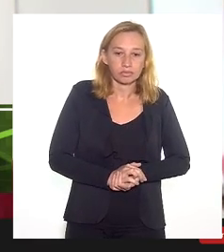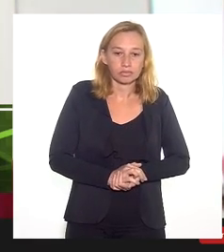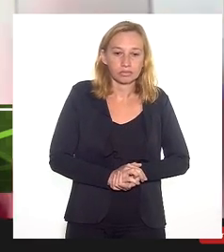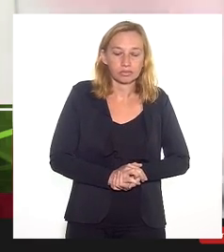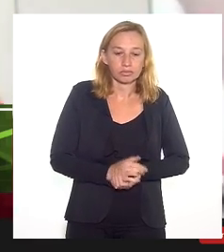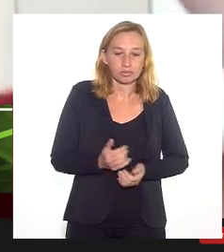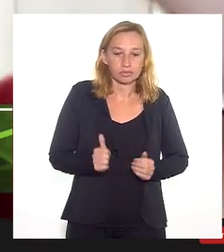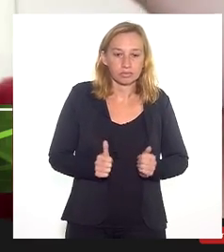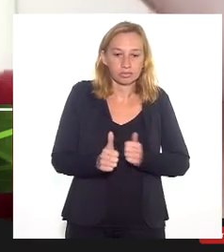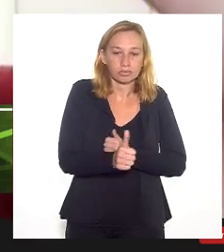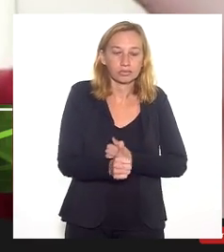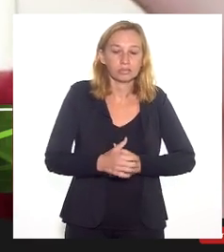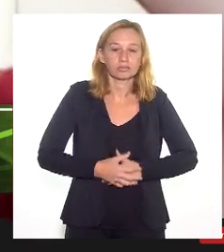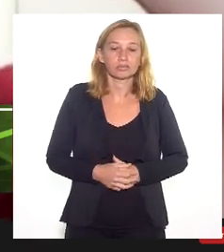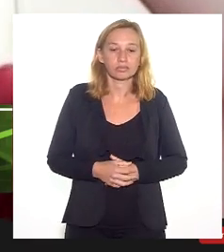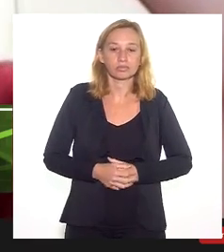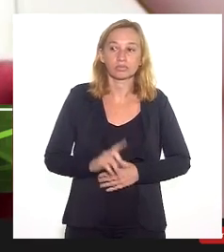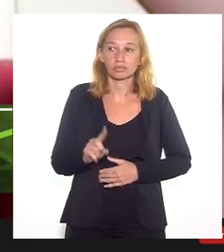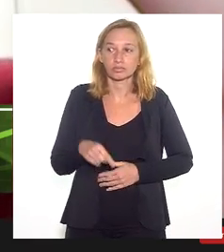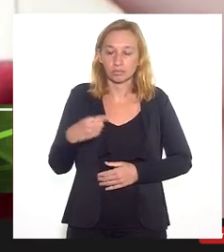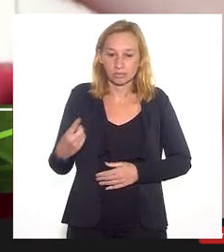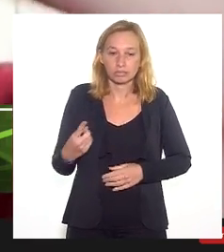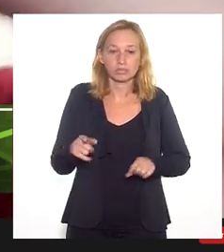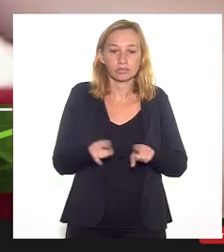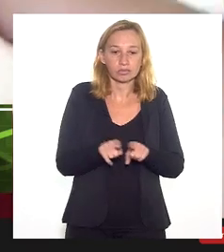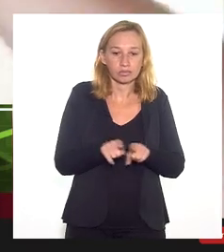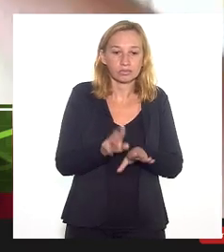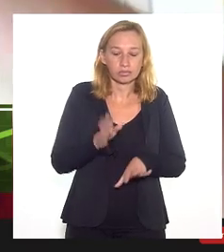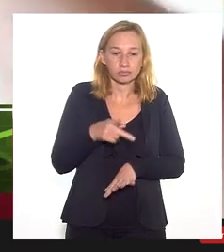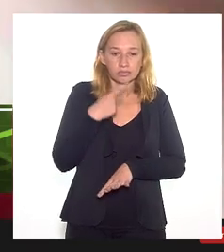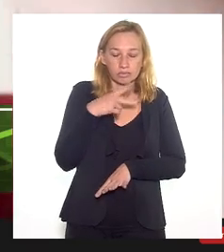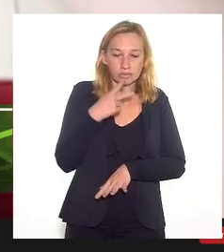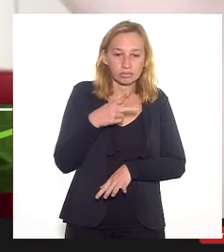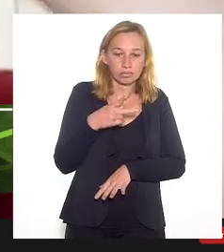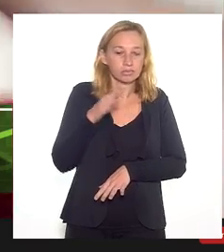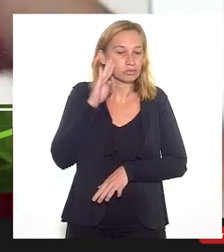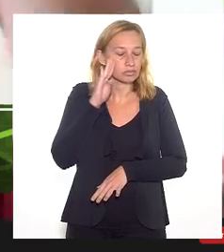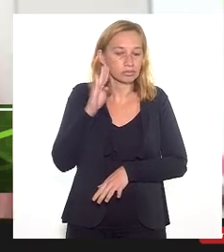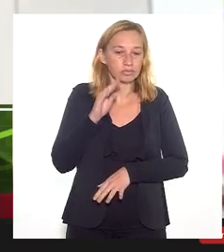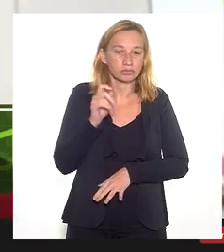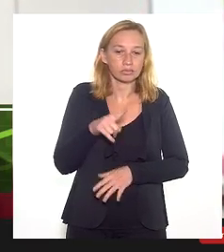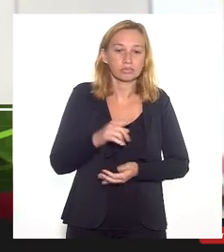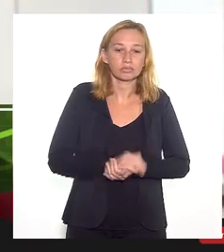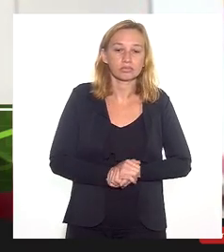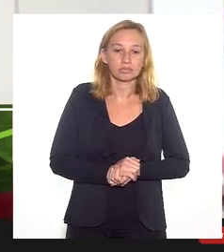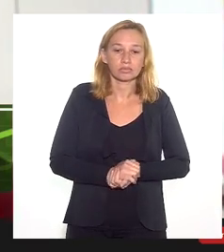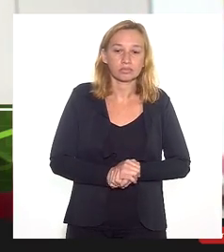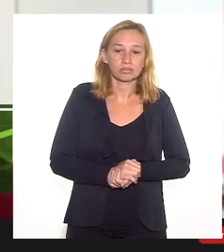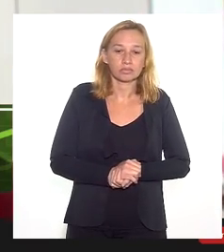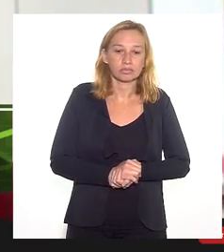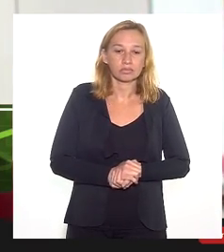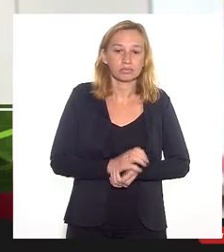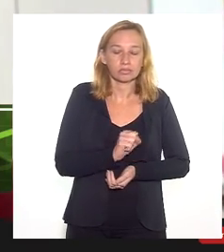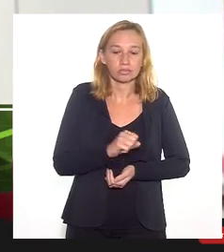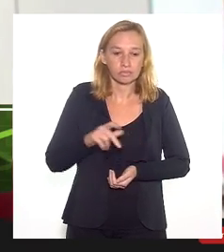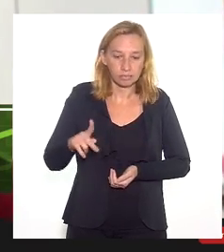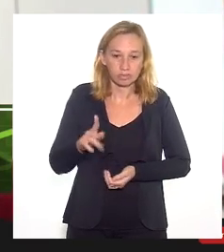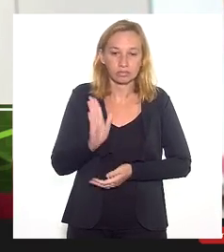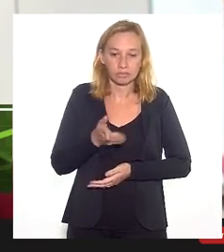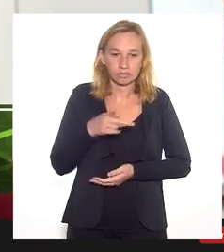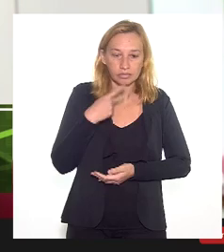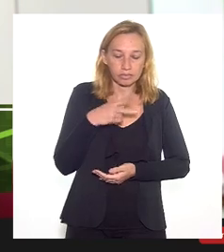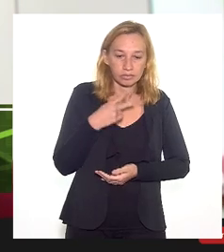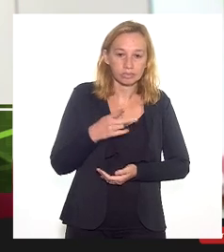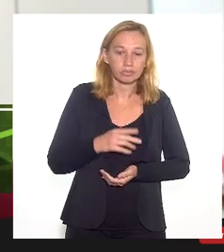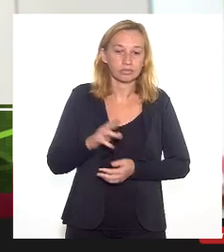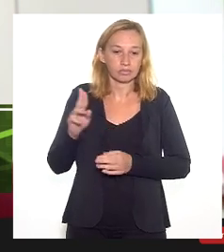enfrentar e pactuar um dos pontos que eu acho que já estão colocados como elemento fundamental que o Sintoperge trouxe também fez parte da fala